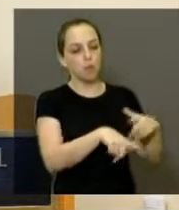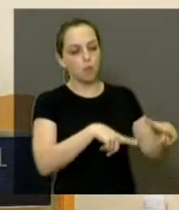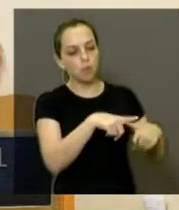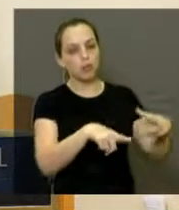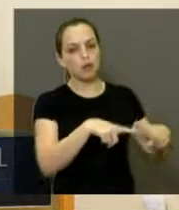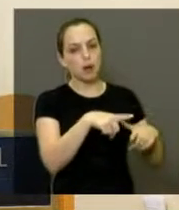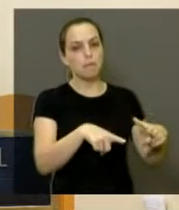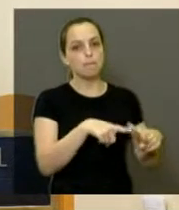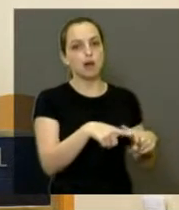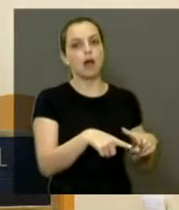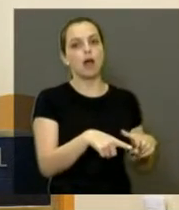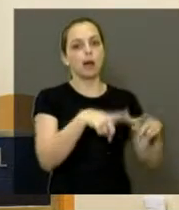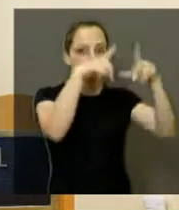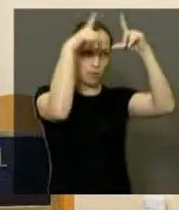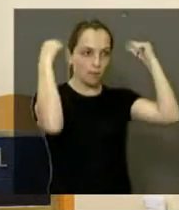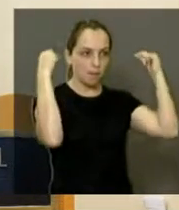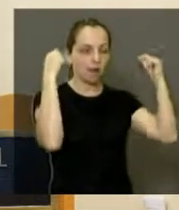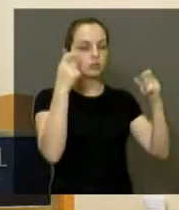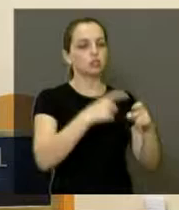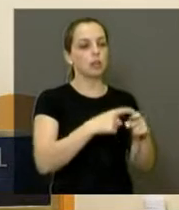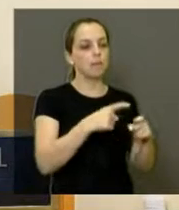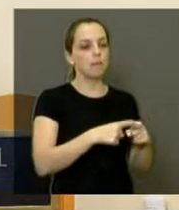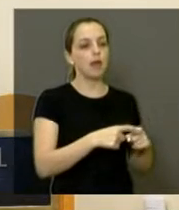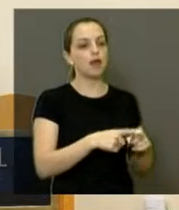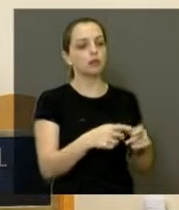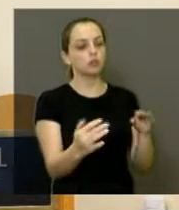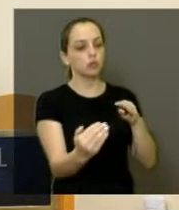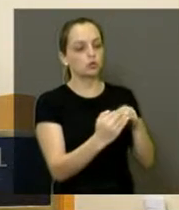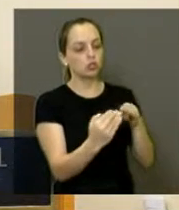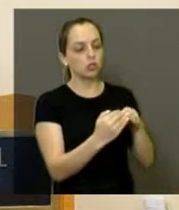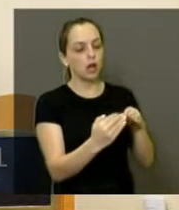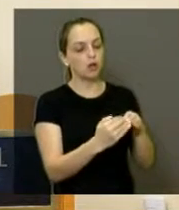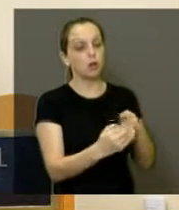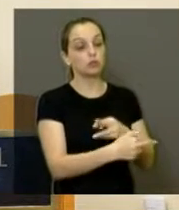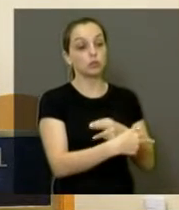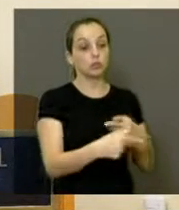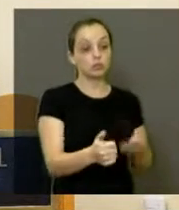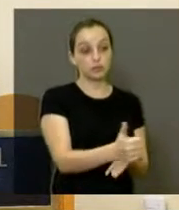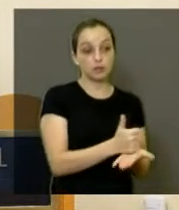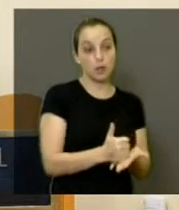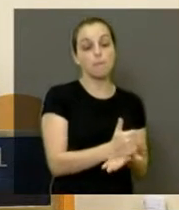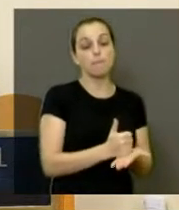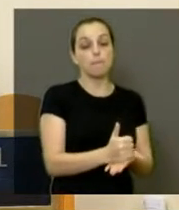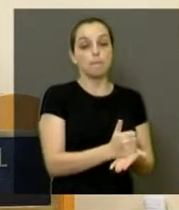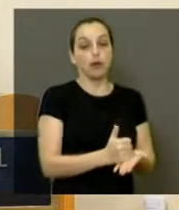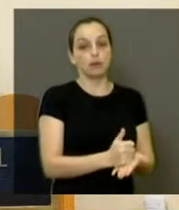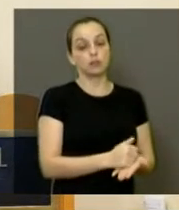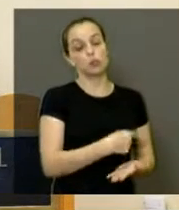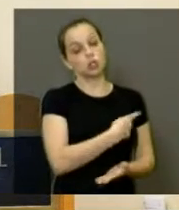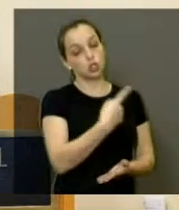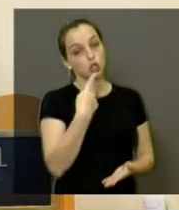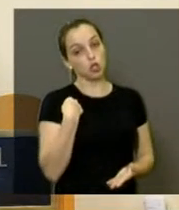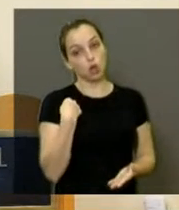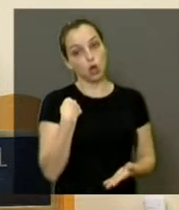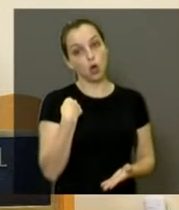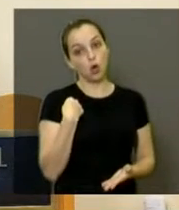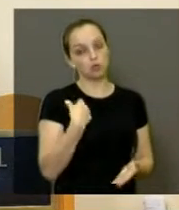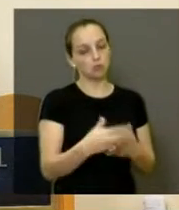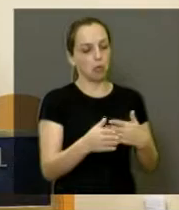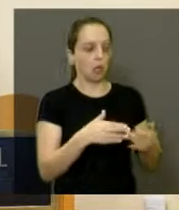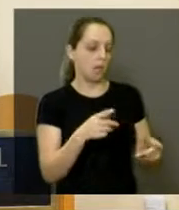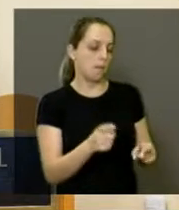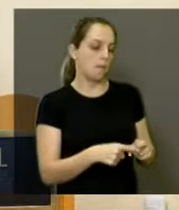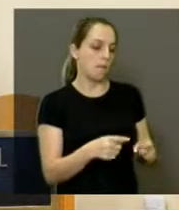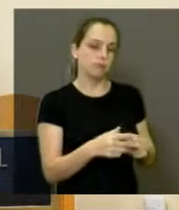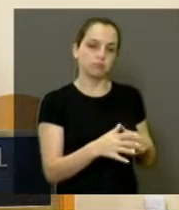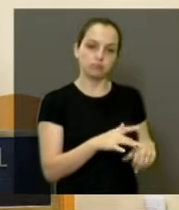área médica como da área de enfermagem, de acordo com aquilo que se preconiza, principalmente quando a gente está com qualquer problema, a